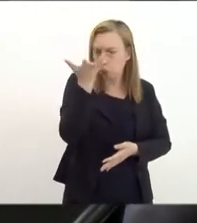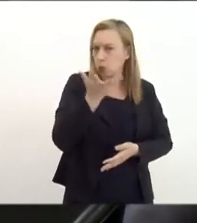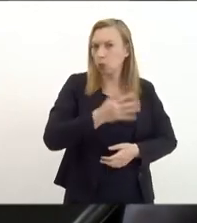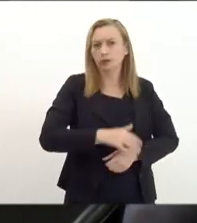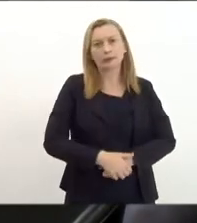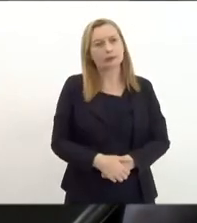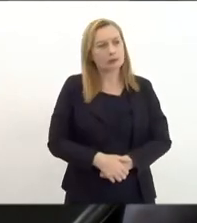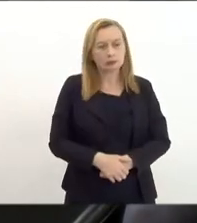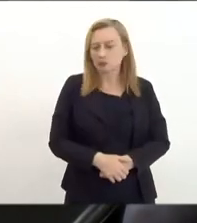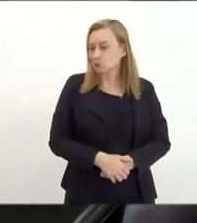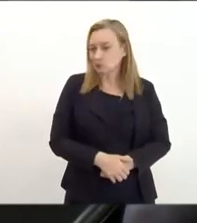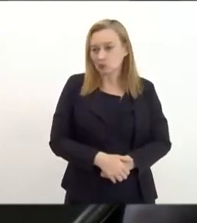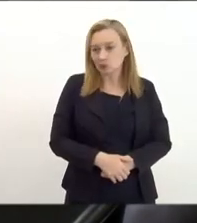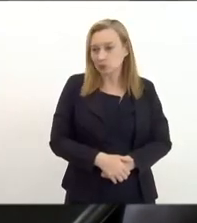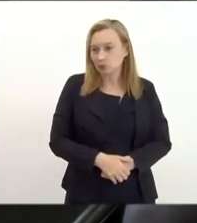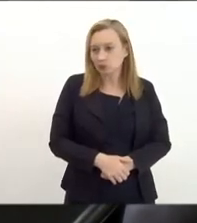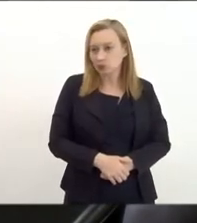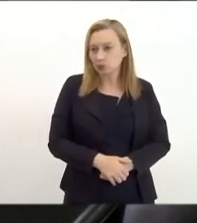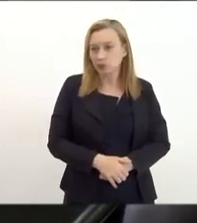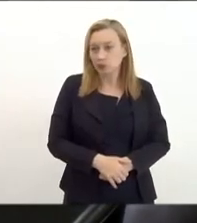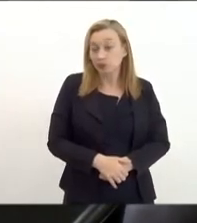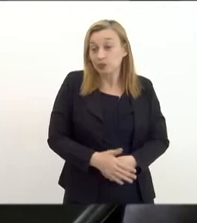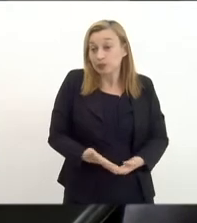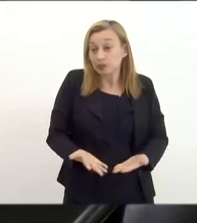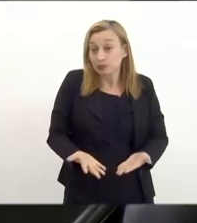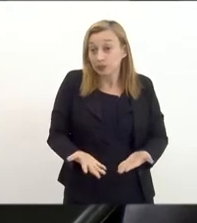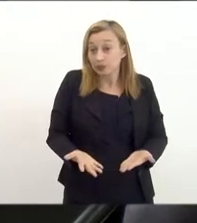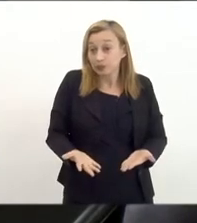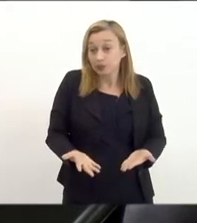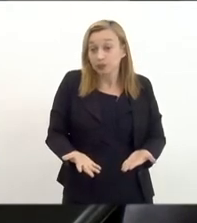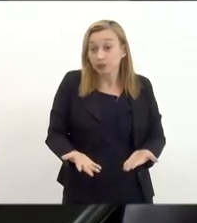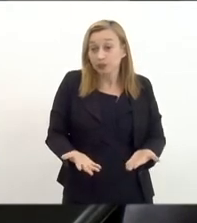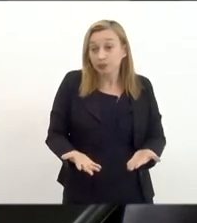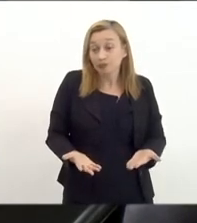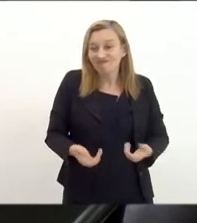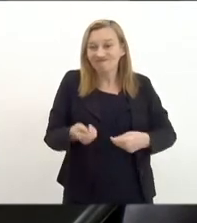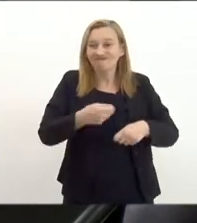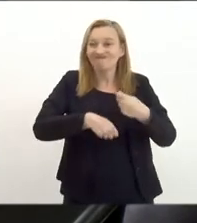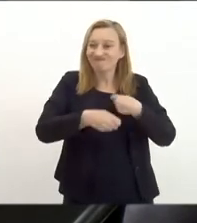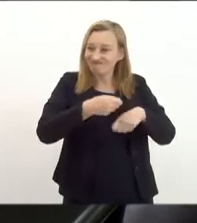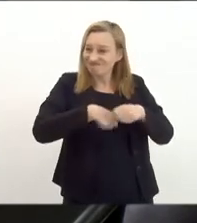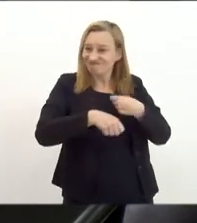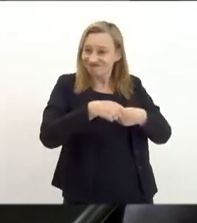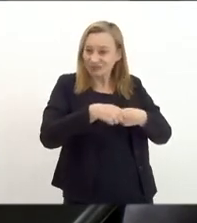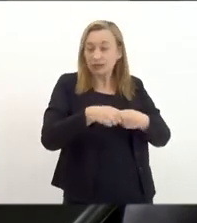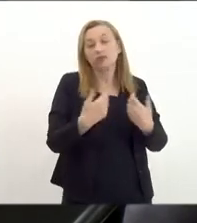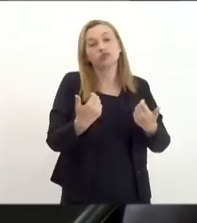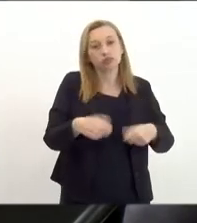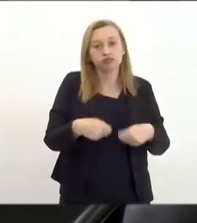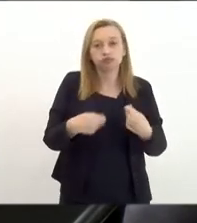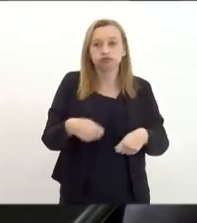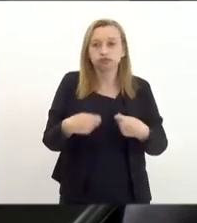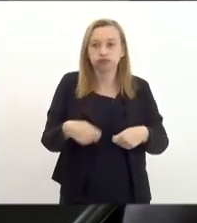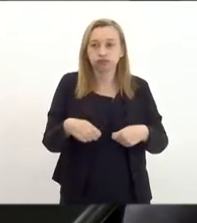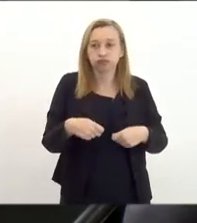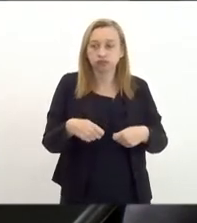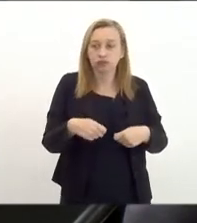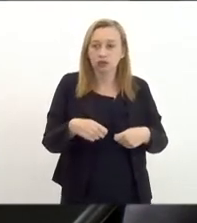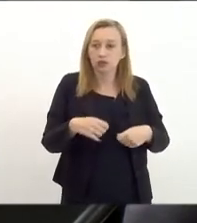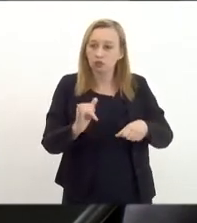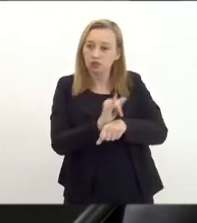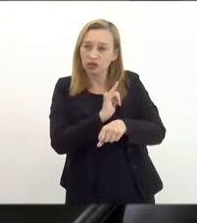isso Oi gente modo em termos negociais a gente precisa de uma